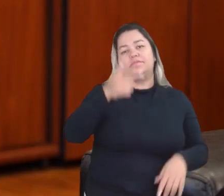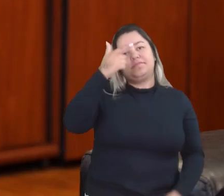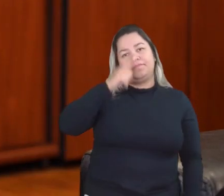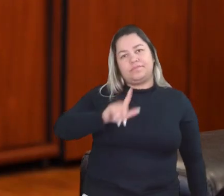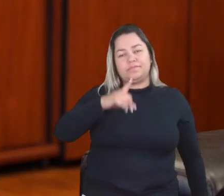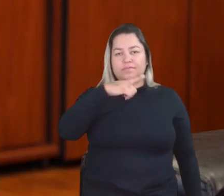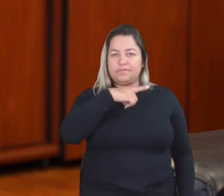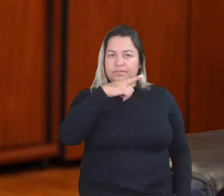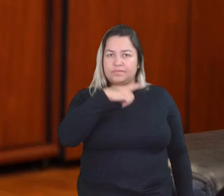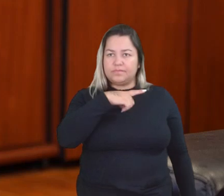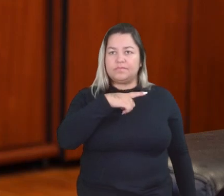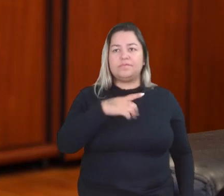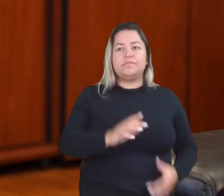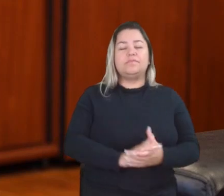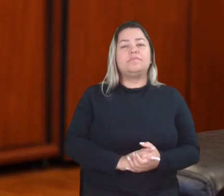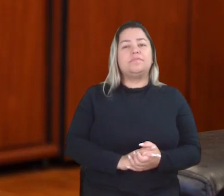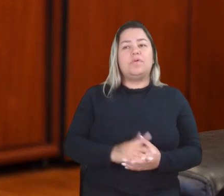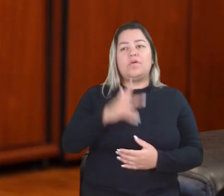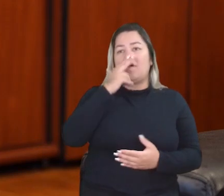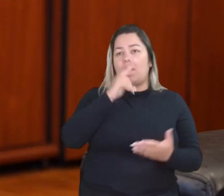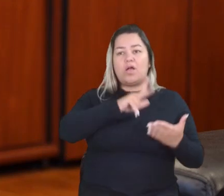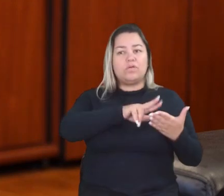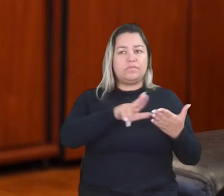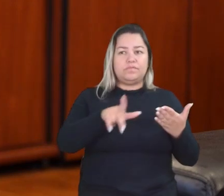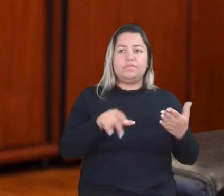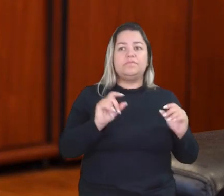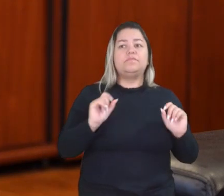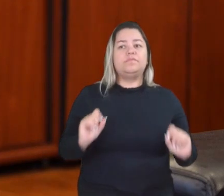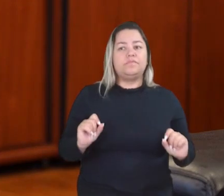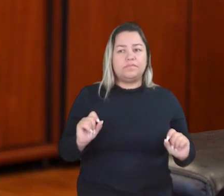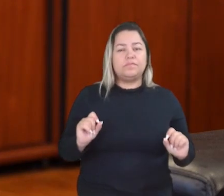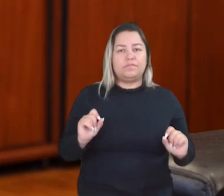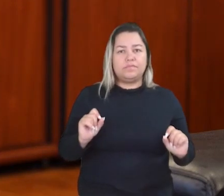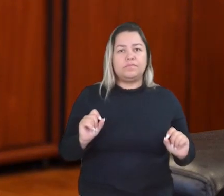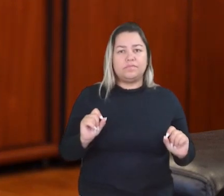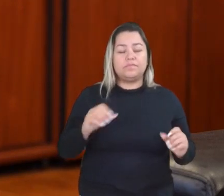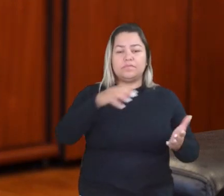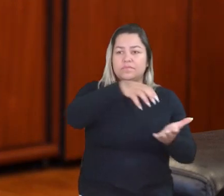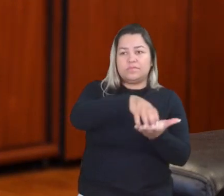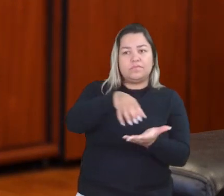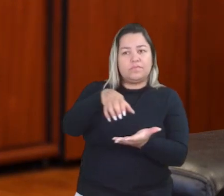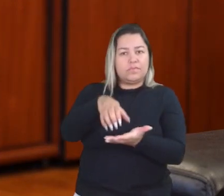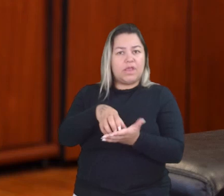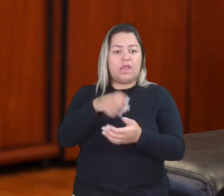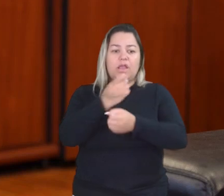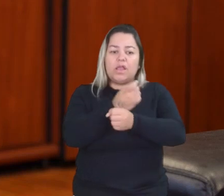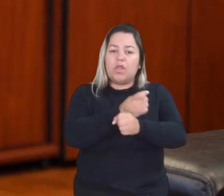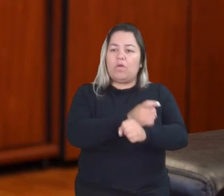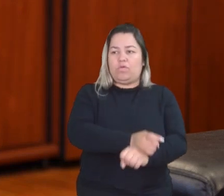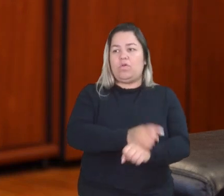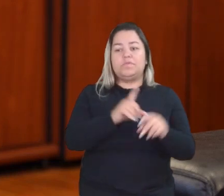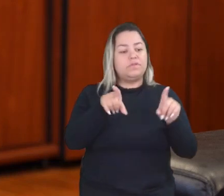que a gente consiga ter. Então, esse é um ponto. Eu acho que dos vários outros pontos, as questões territoriais